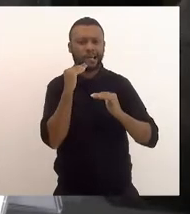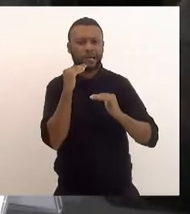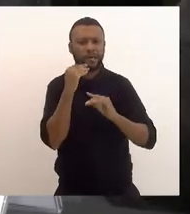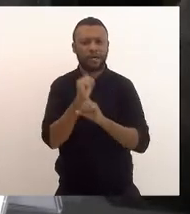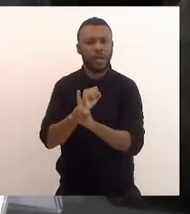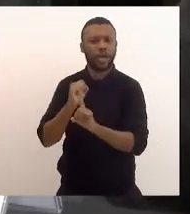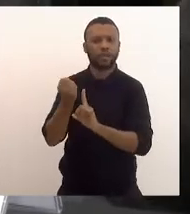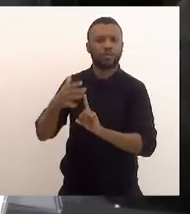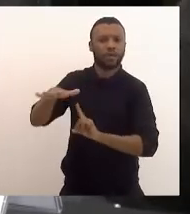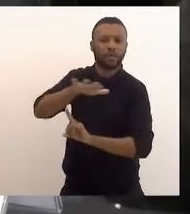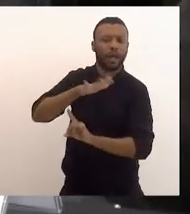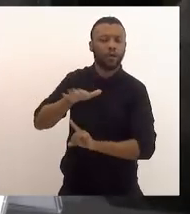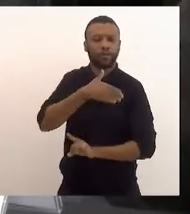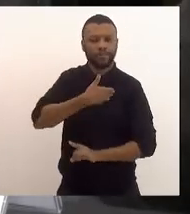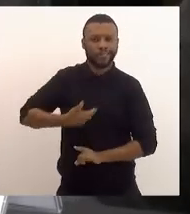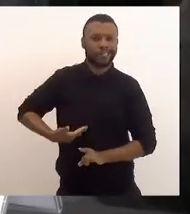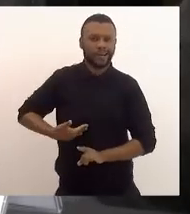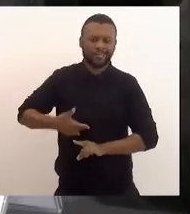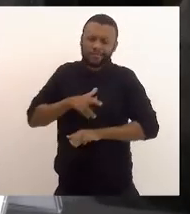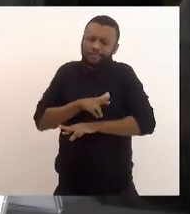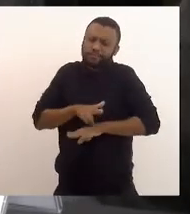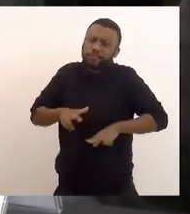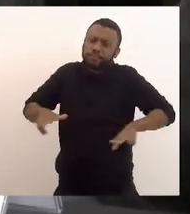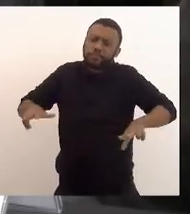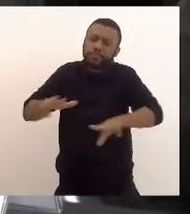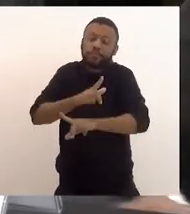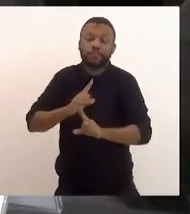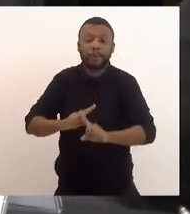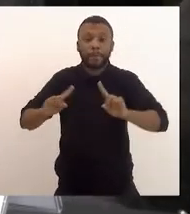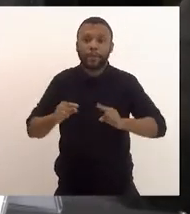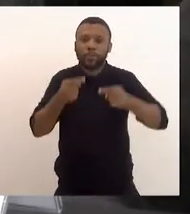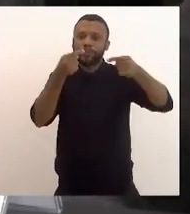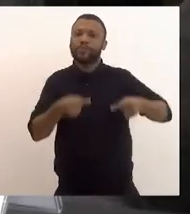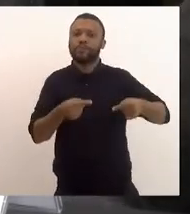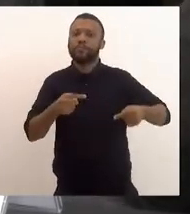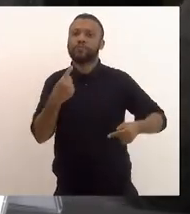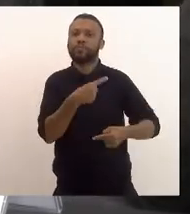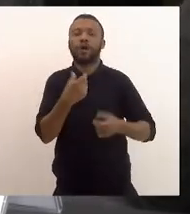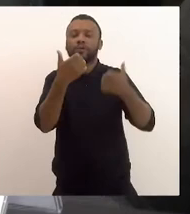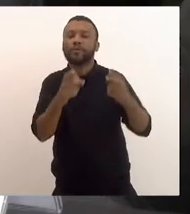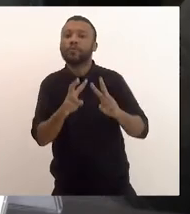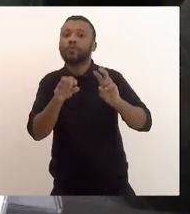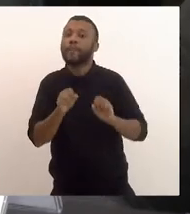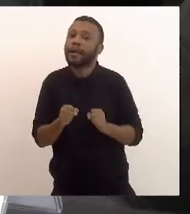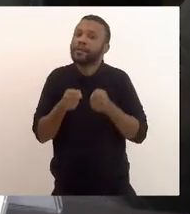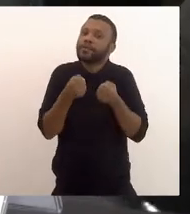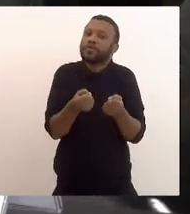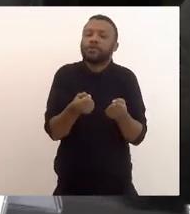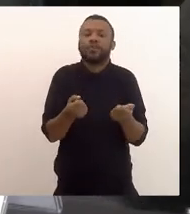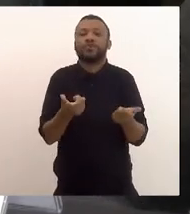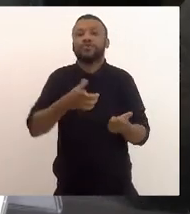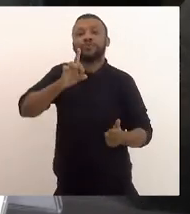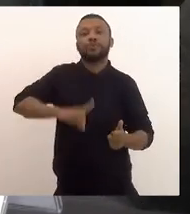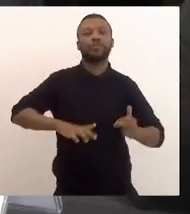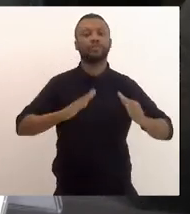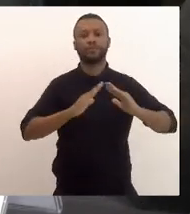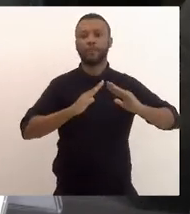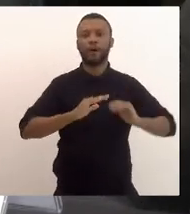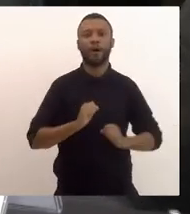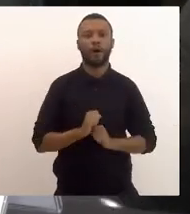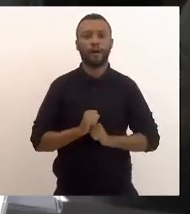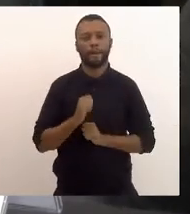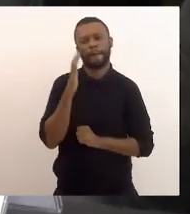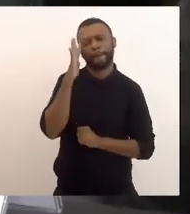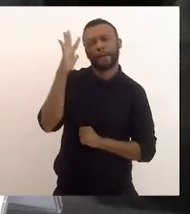então é um estado diverso mas que é um desafio quando falamos da garantia de moradia pensando nas diversas regiões